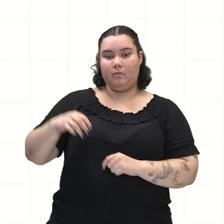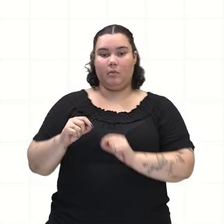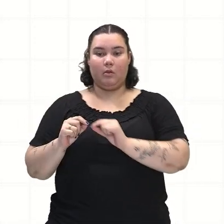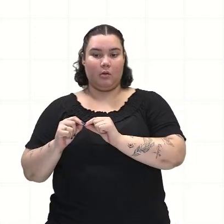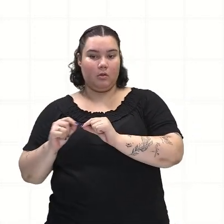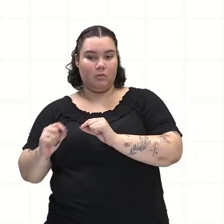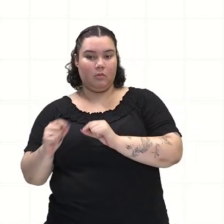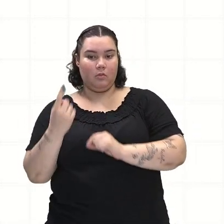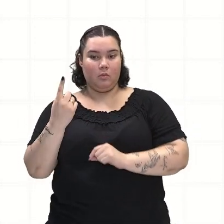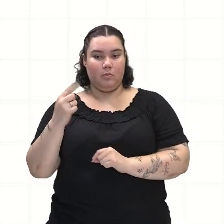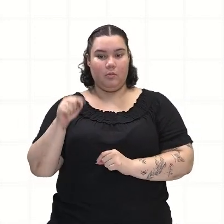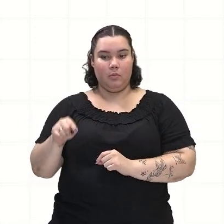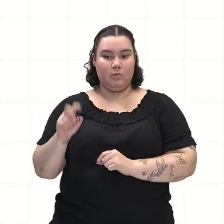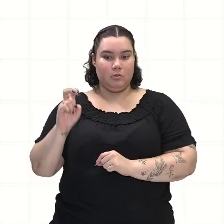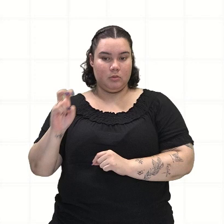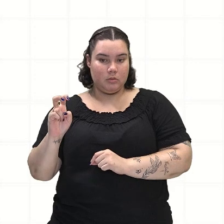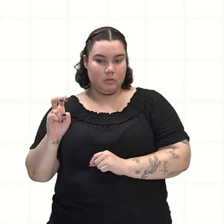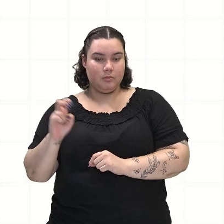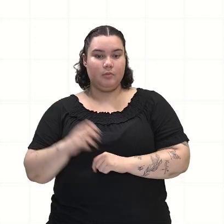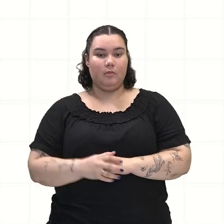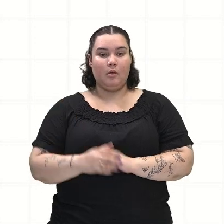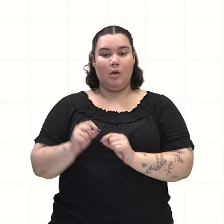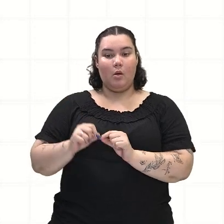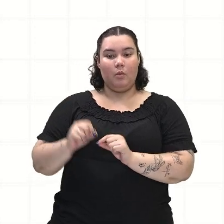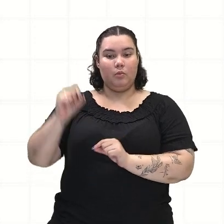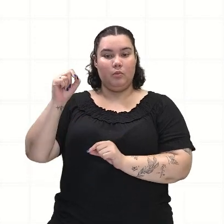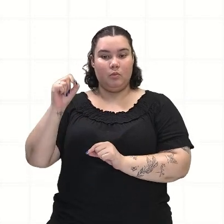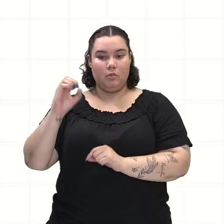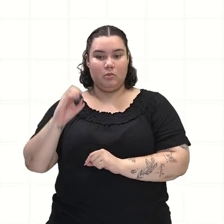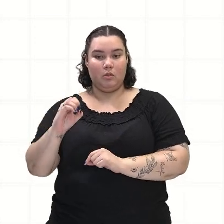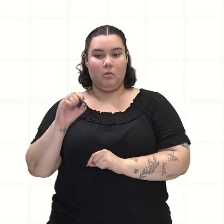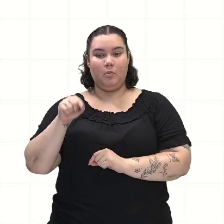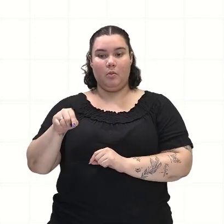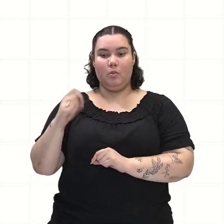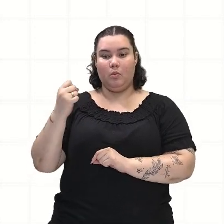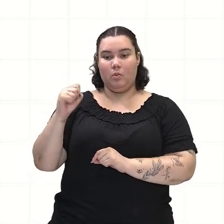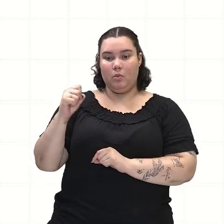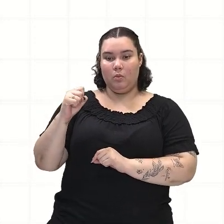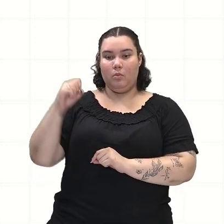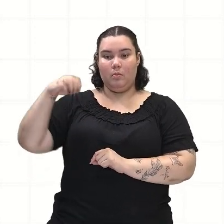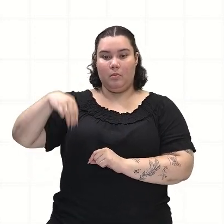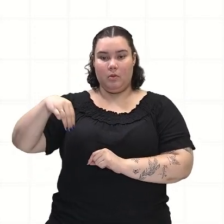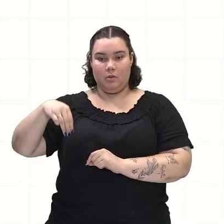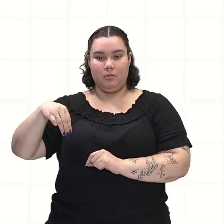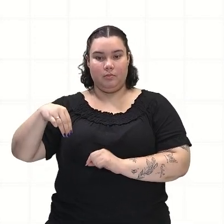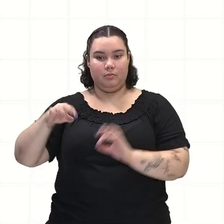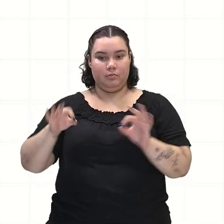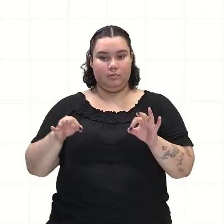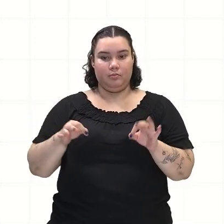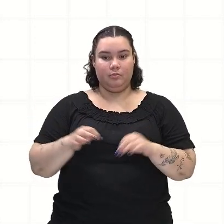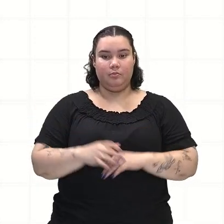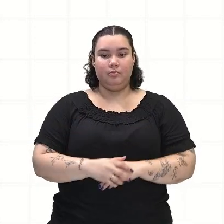largura 1,5 metro e a altura 0,8 metro. Beleza?